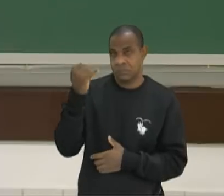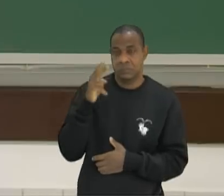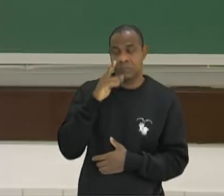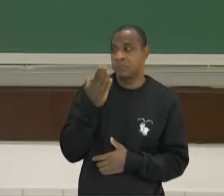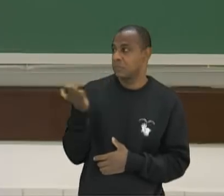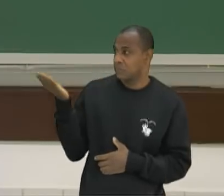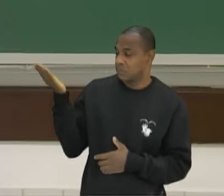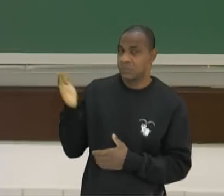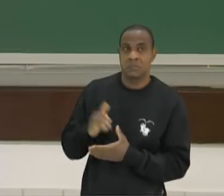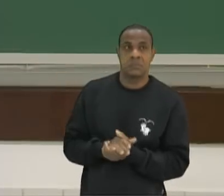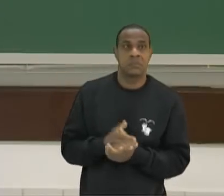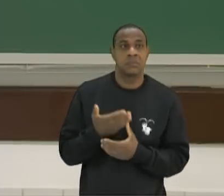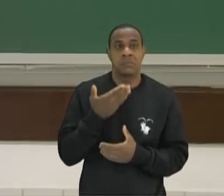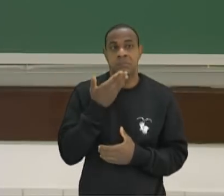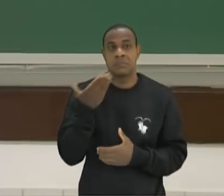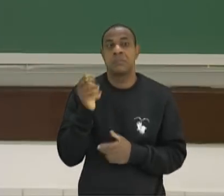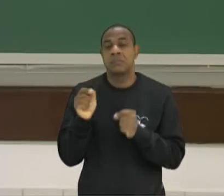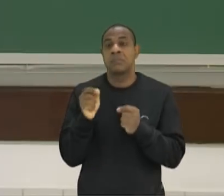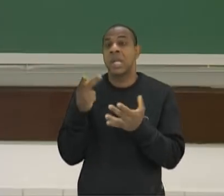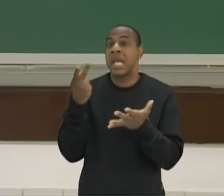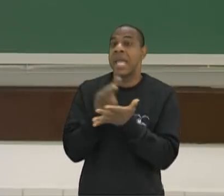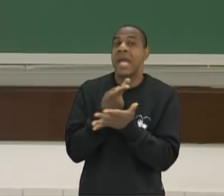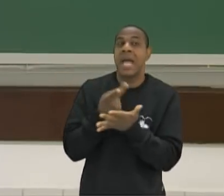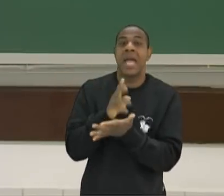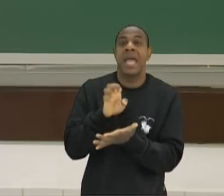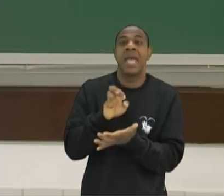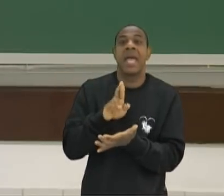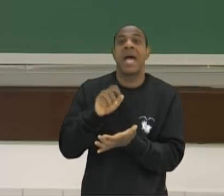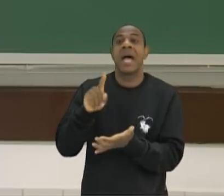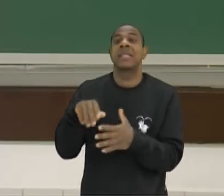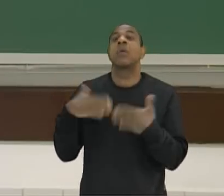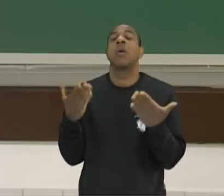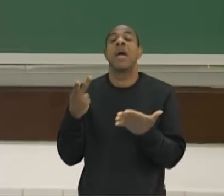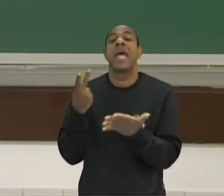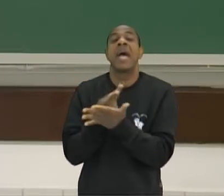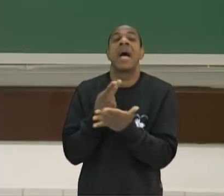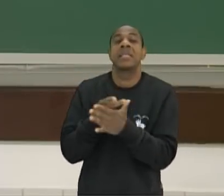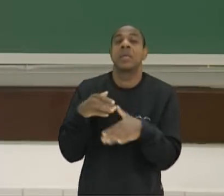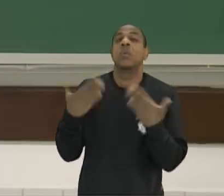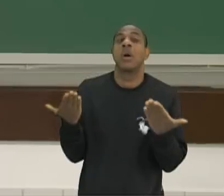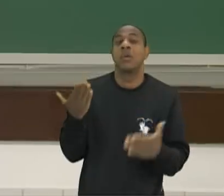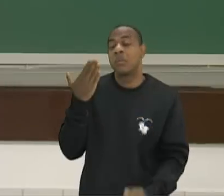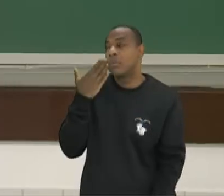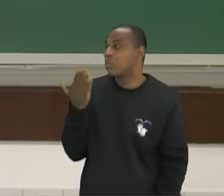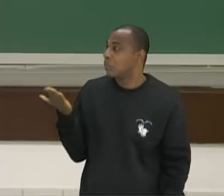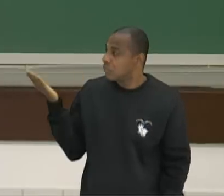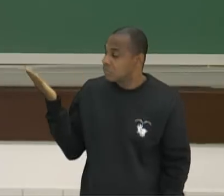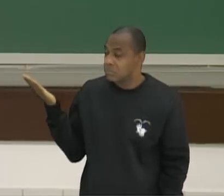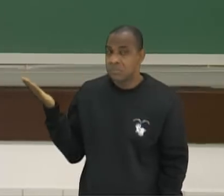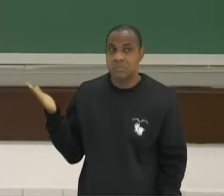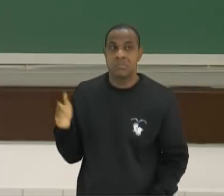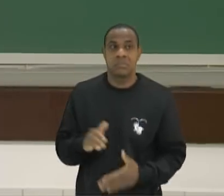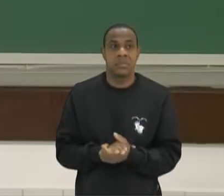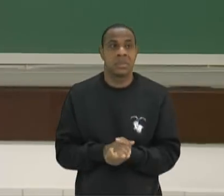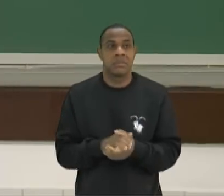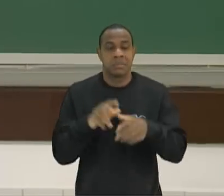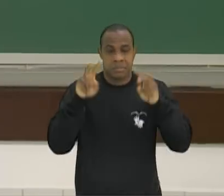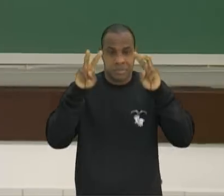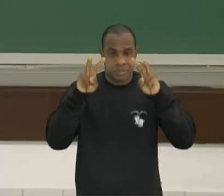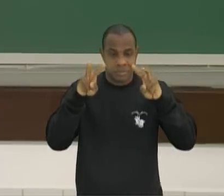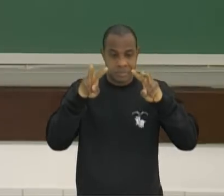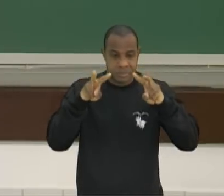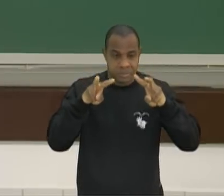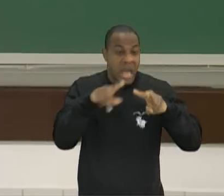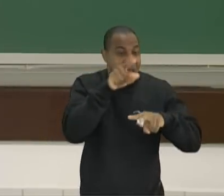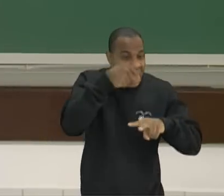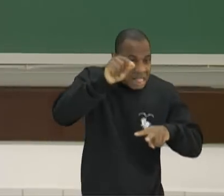para você. Ele pede alternativa errada. Então, assim, é tão automático você analisar o que está certo, você já vai e marca. Gente,